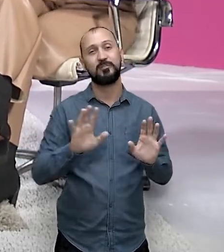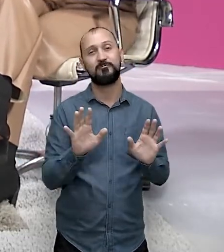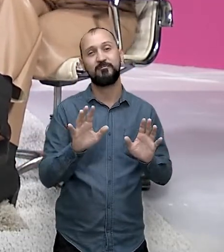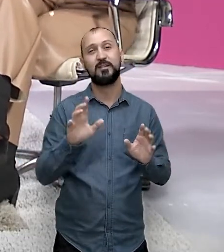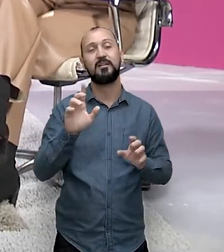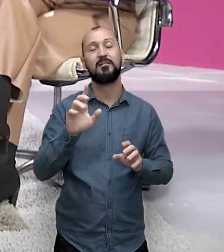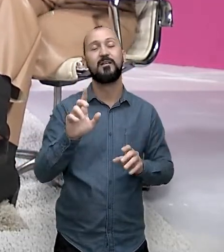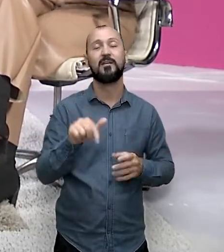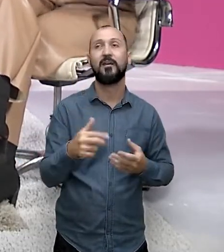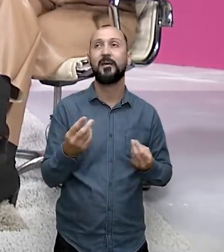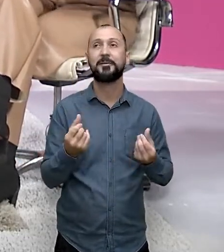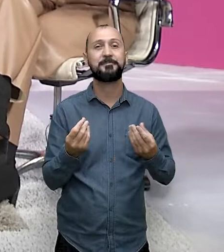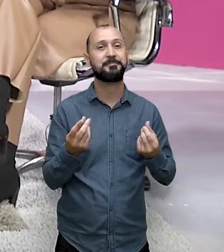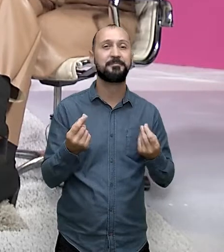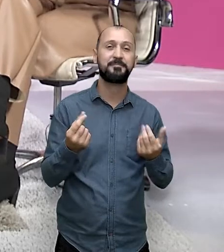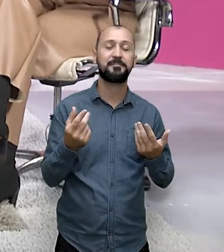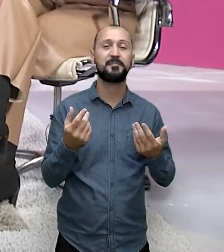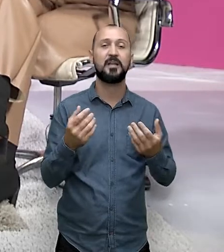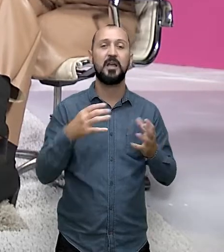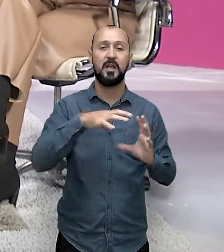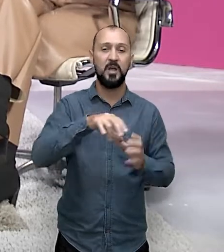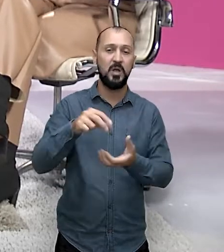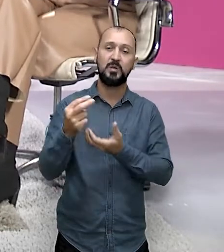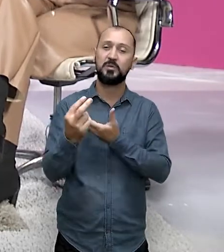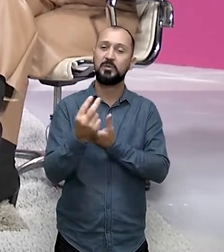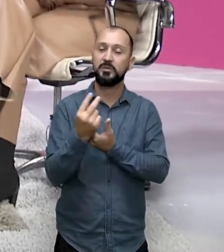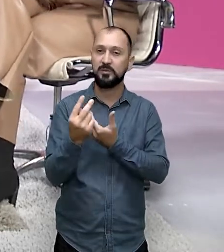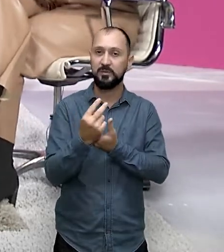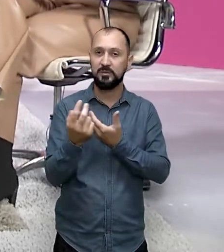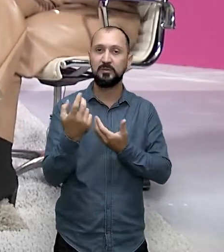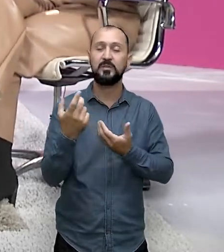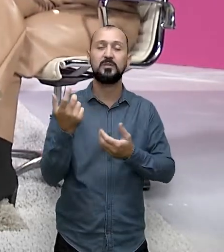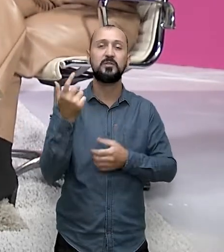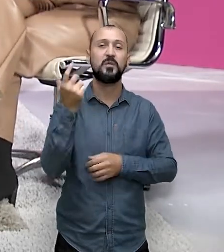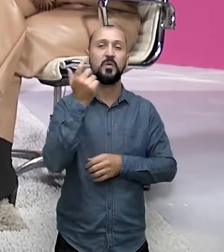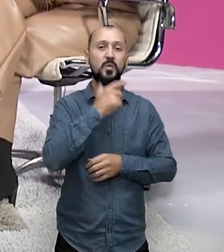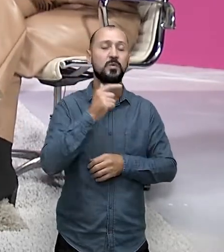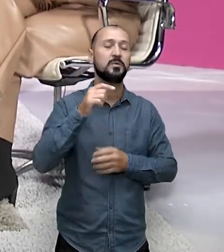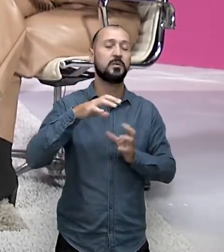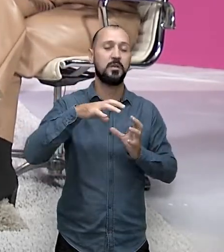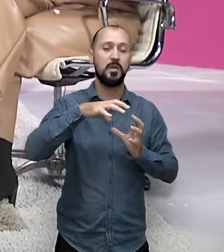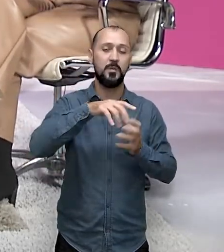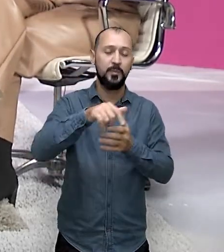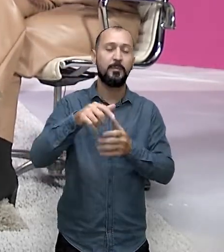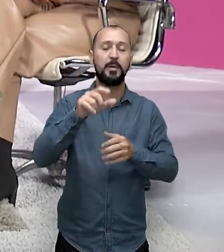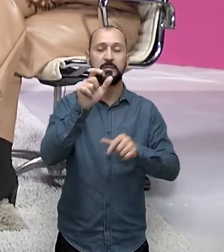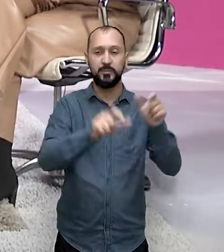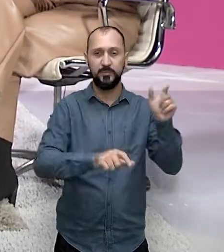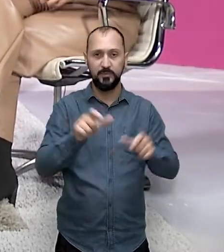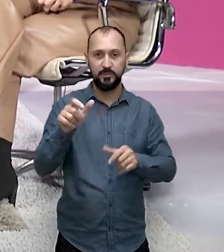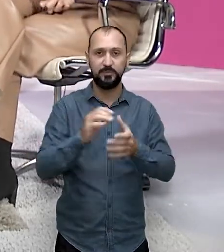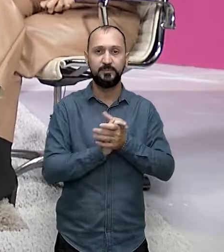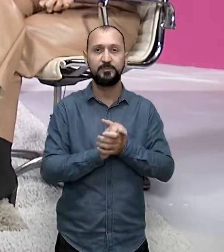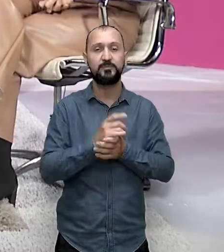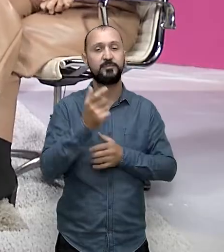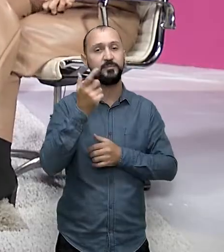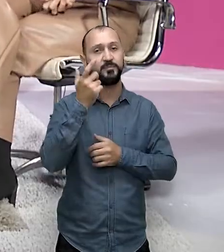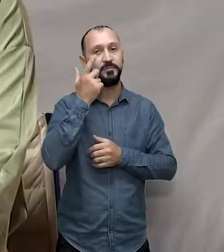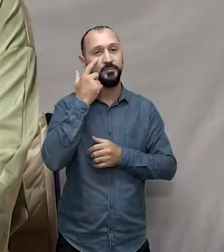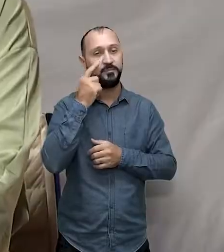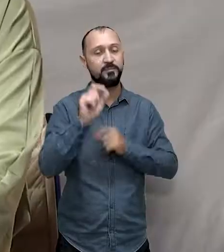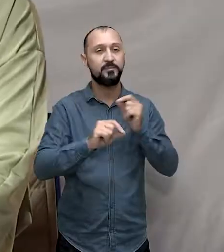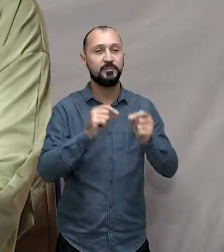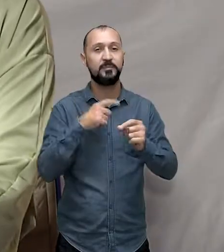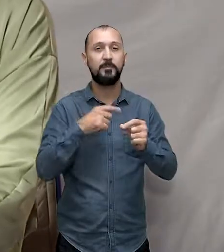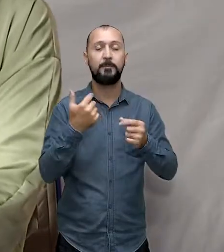e isso também é muito mais sustentável e gera muitos ganhos para o meio ambiente, para as pessoas. E a gente já